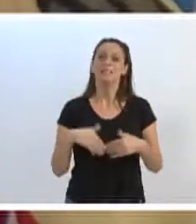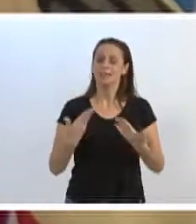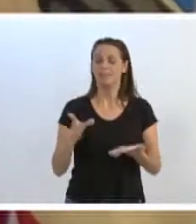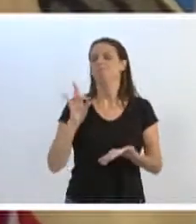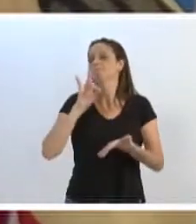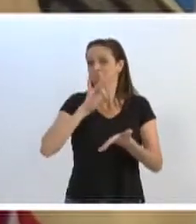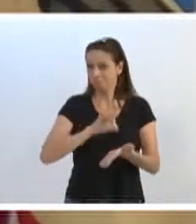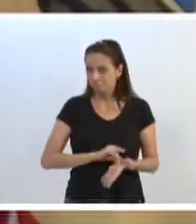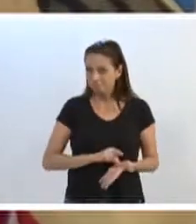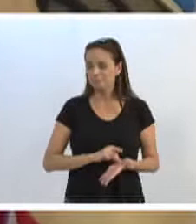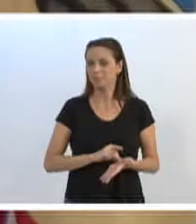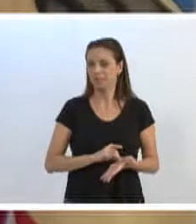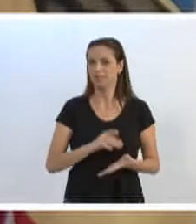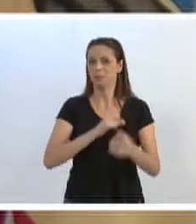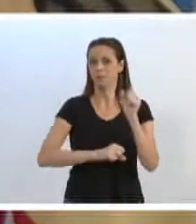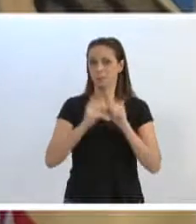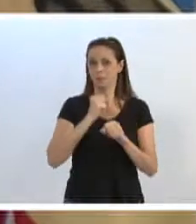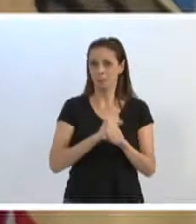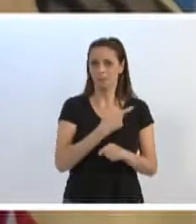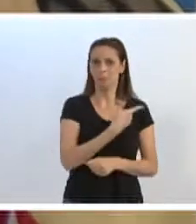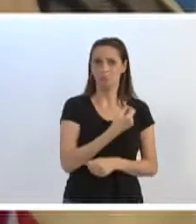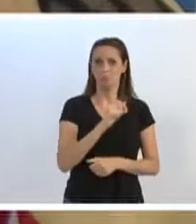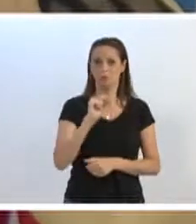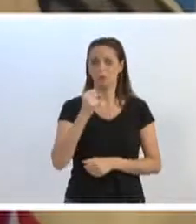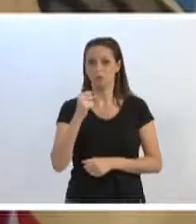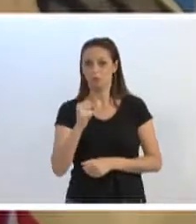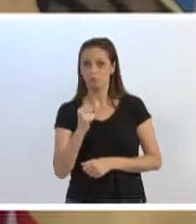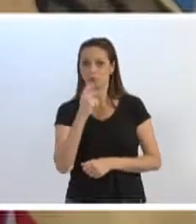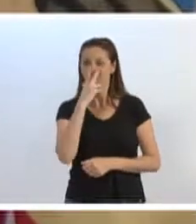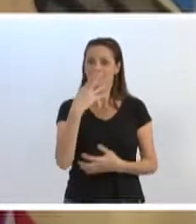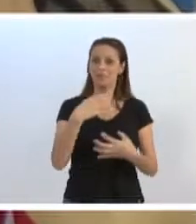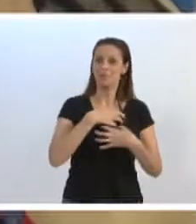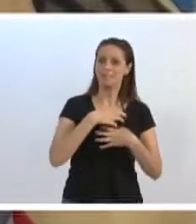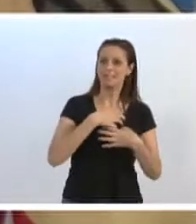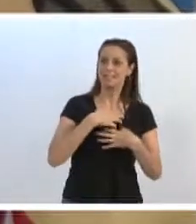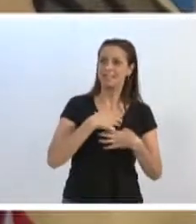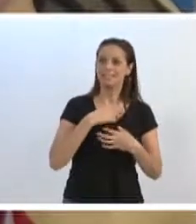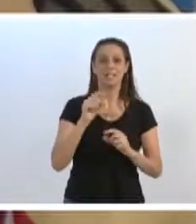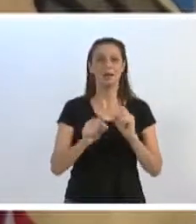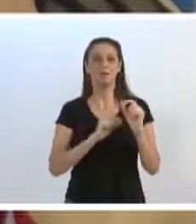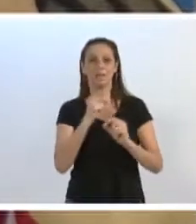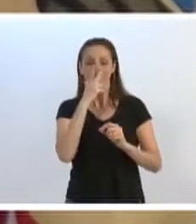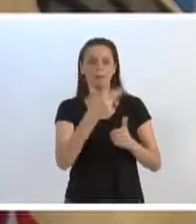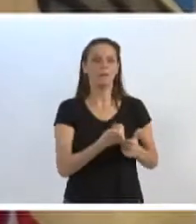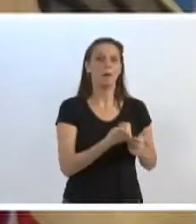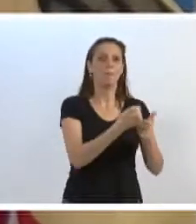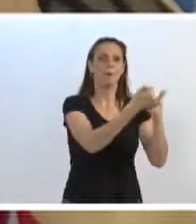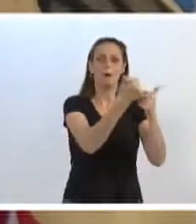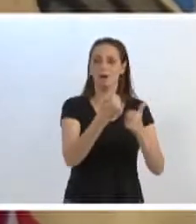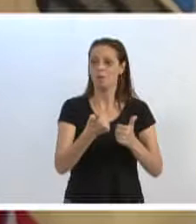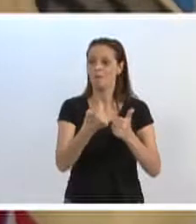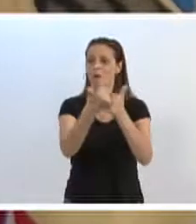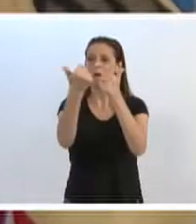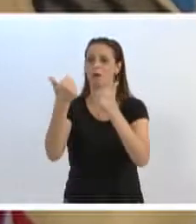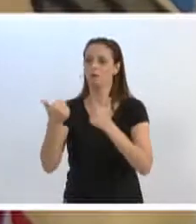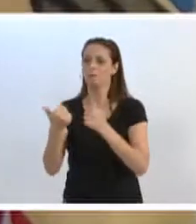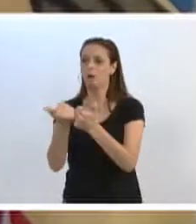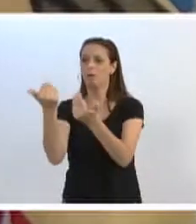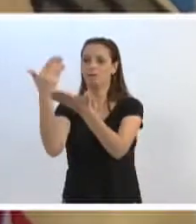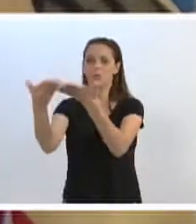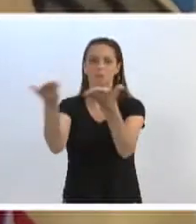situação, porque no ano de 2018 eu estava me sentindo meio que um Mick Jagger na política, tudo que eu apoio declaradamente perde. Mas